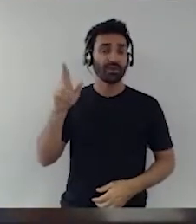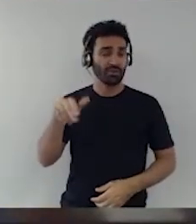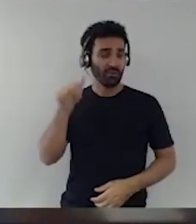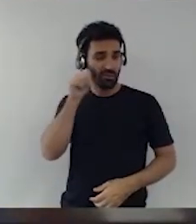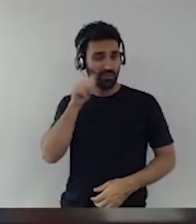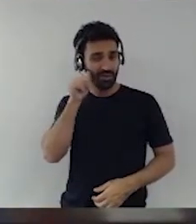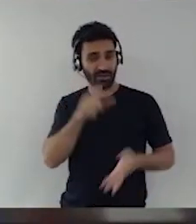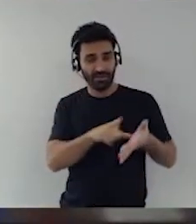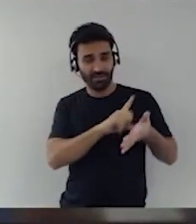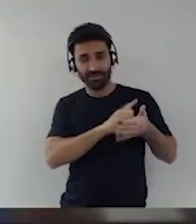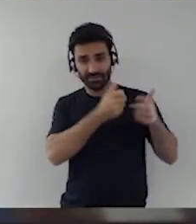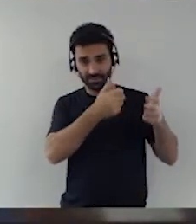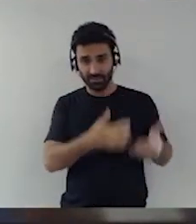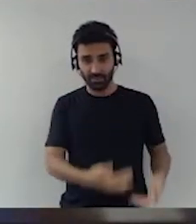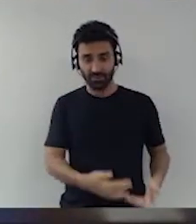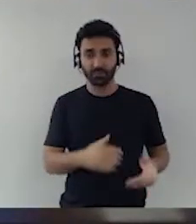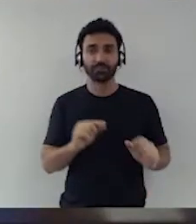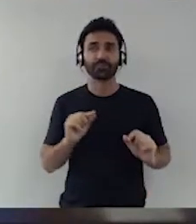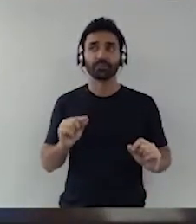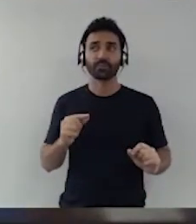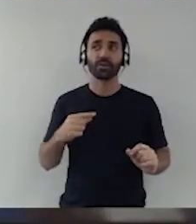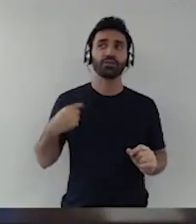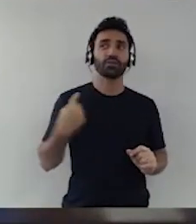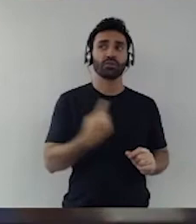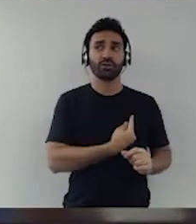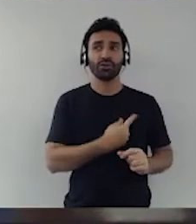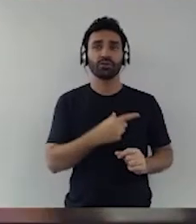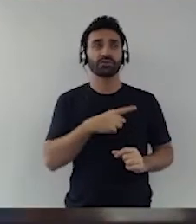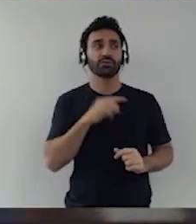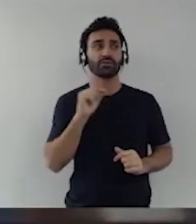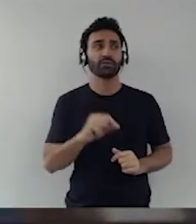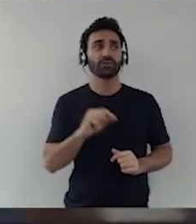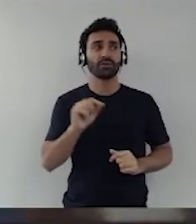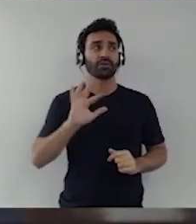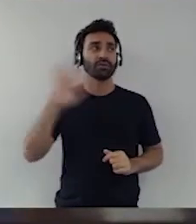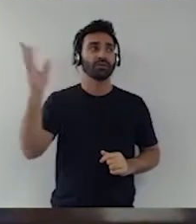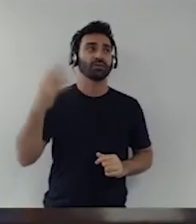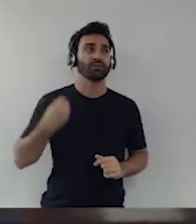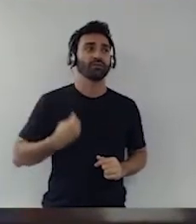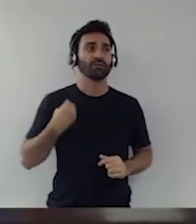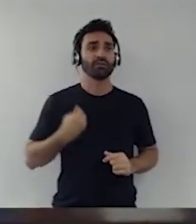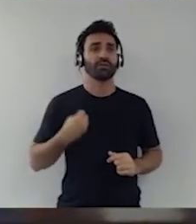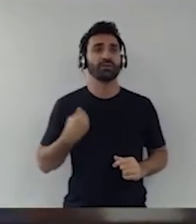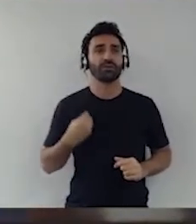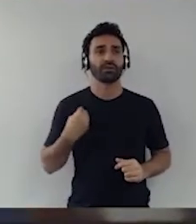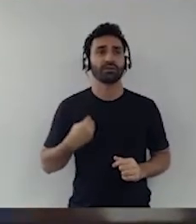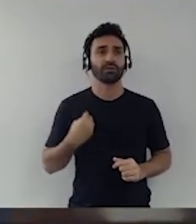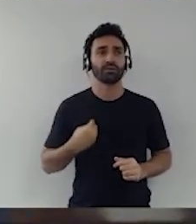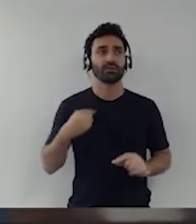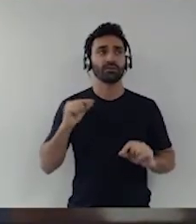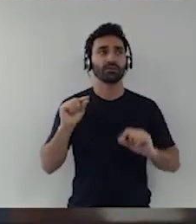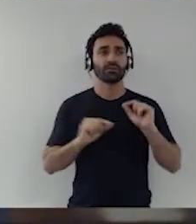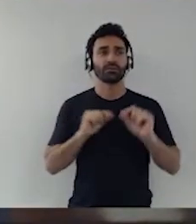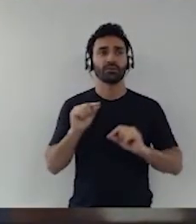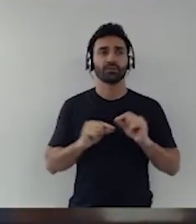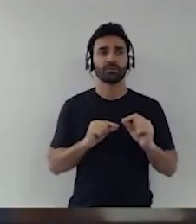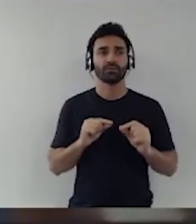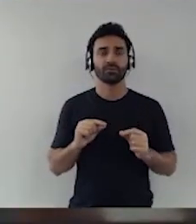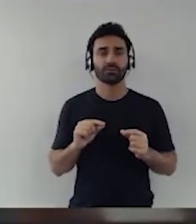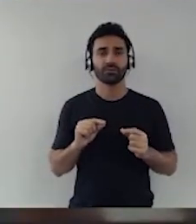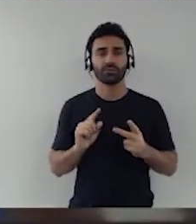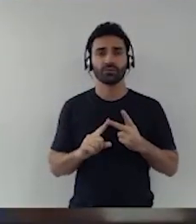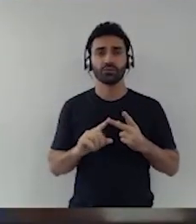doutora Inês, o que nós temos é uma situação em que se descortinou toda